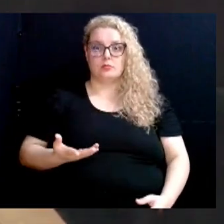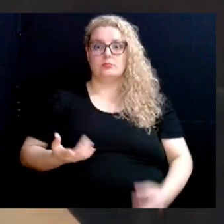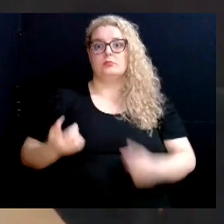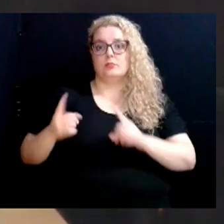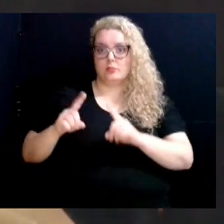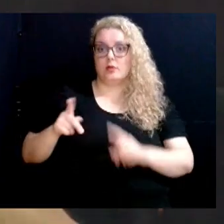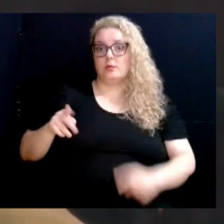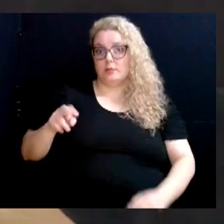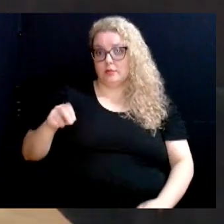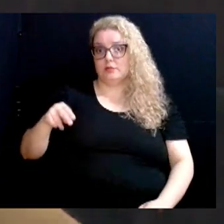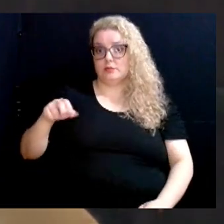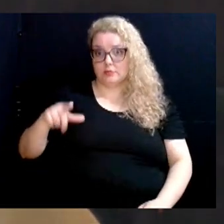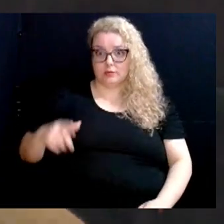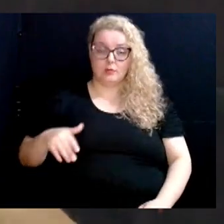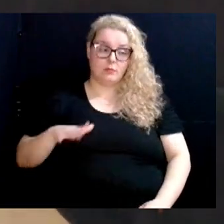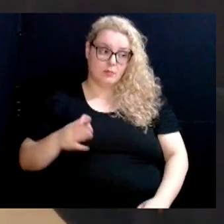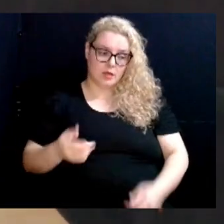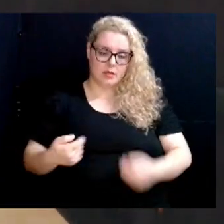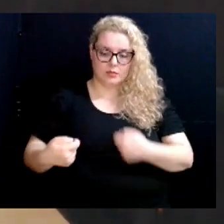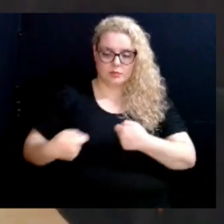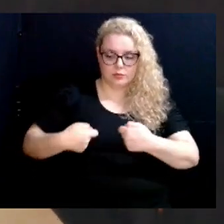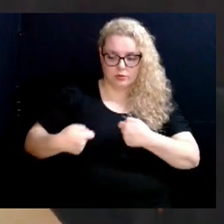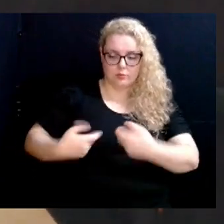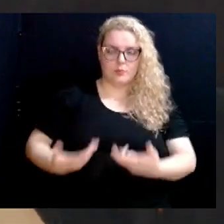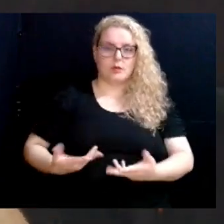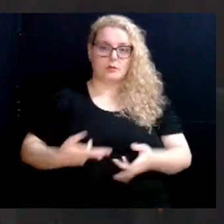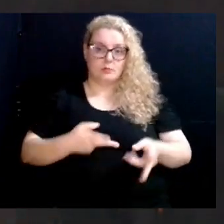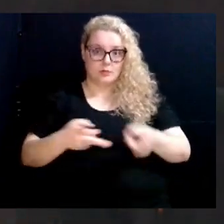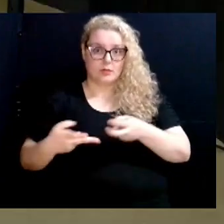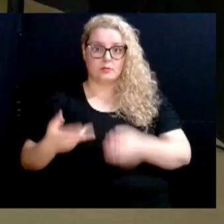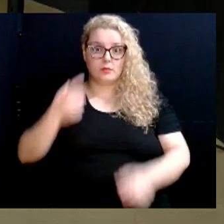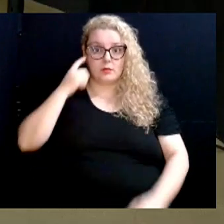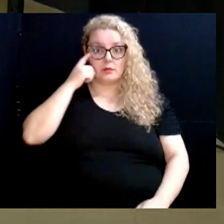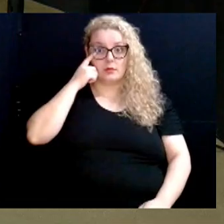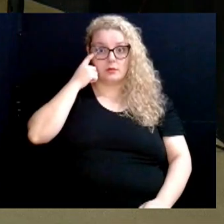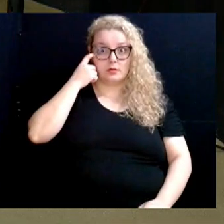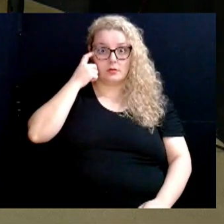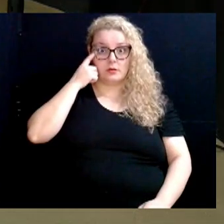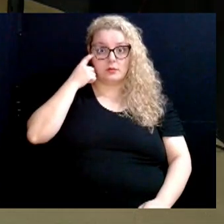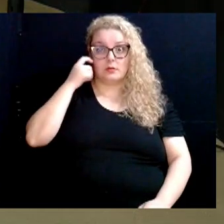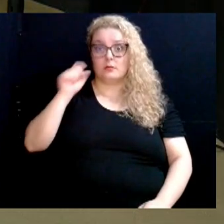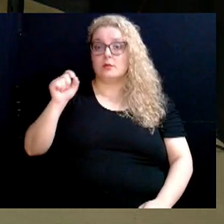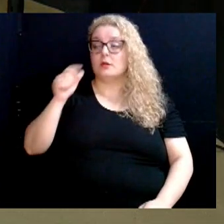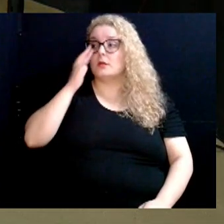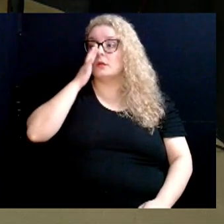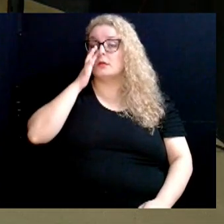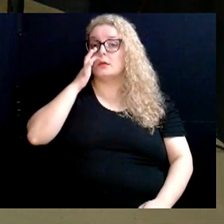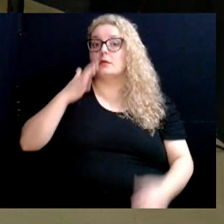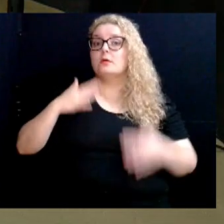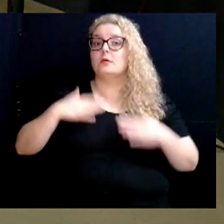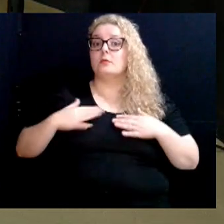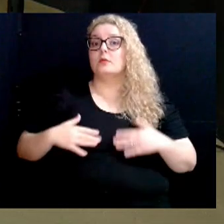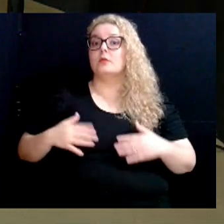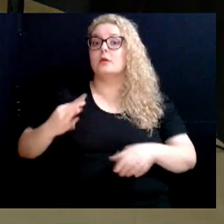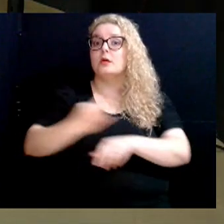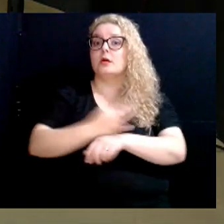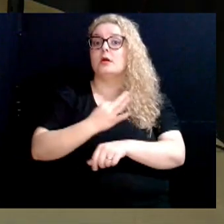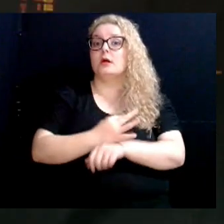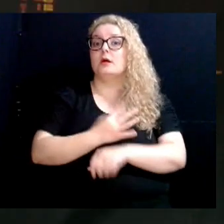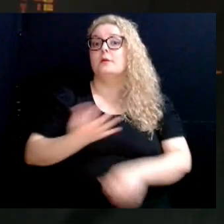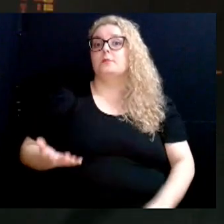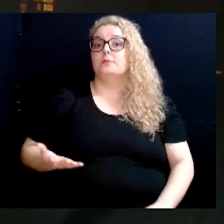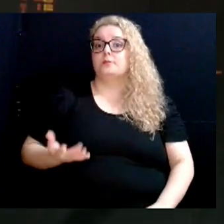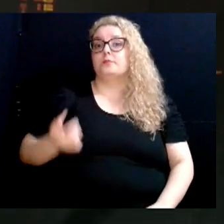personal, você vai ter muito mais domínio e percepção sobre isso. Mas e aí? O que meu corpo aguenta até enquanto vocês